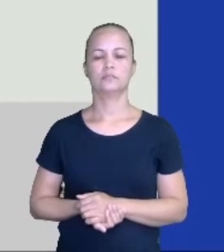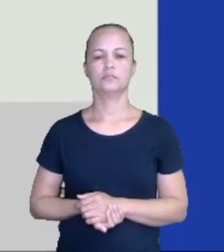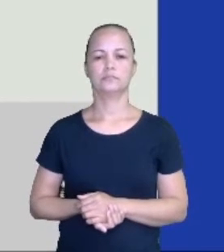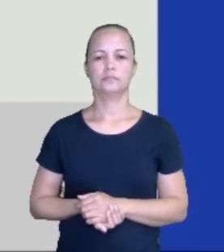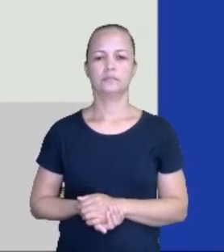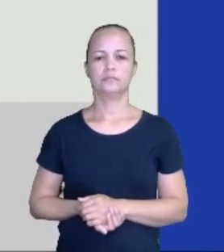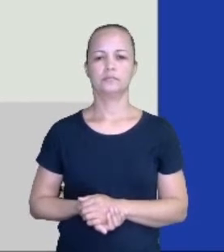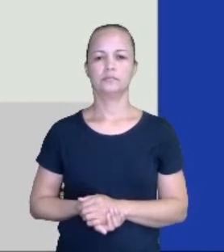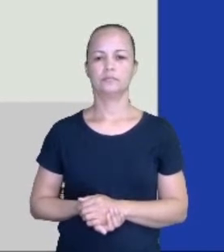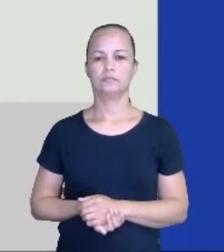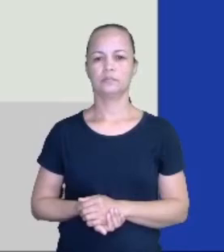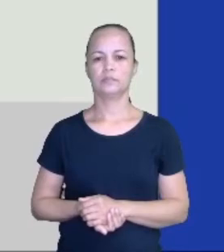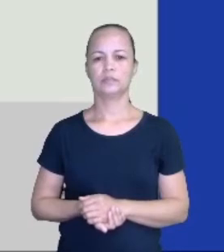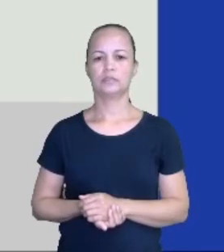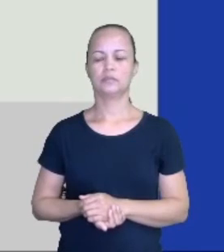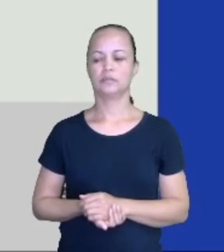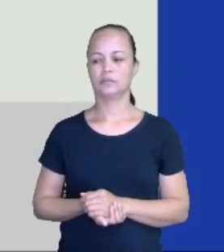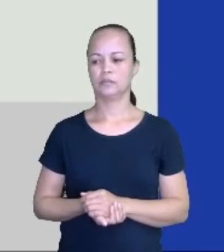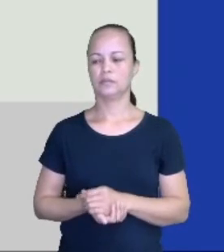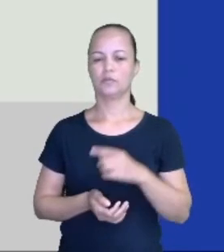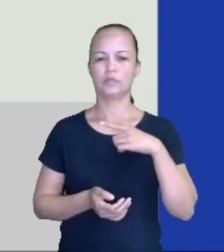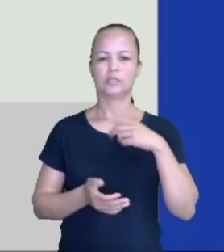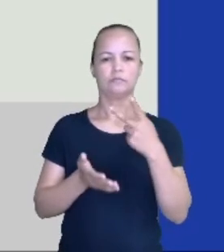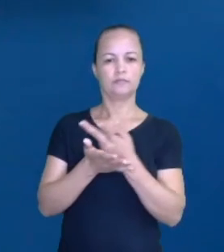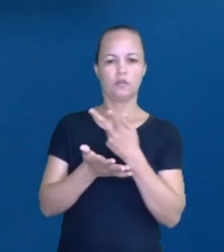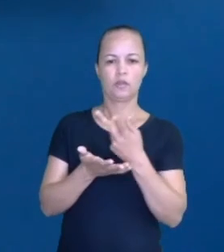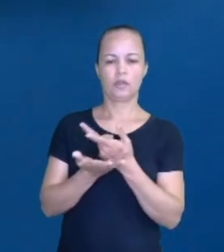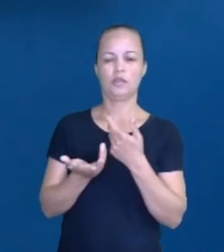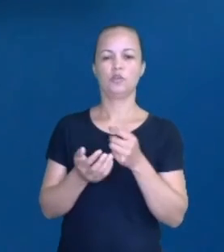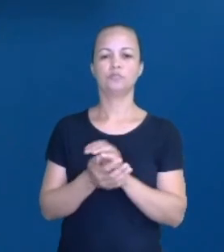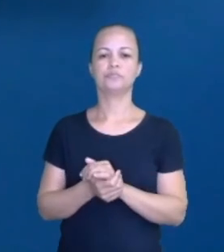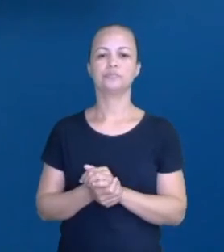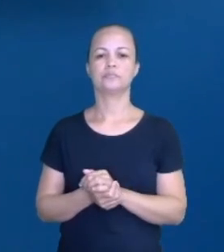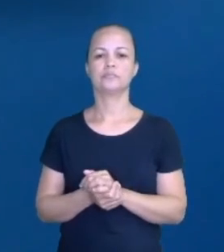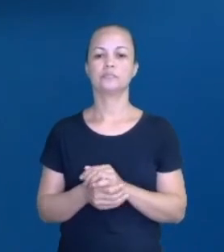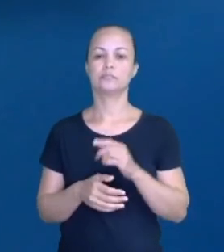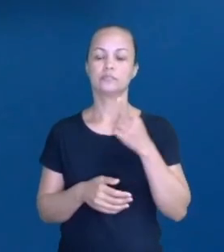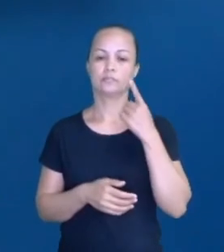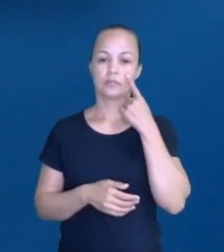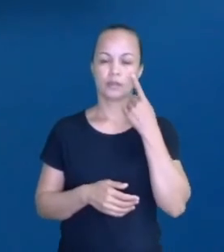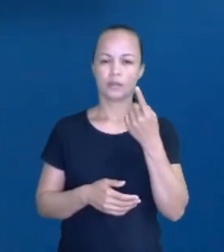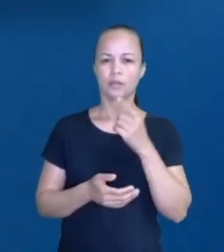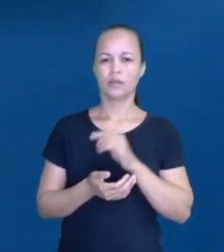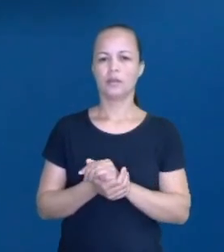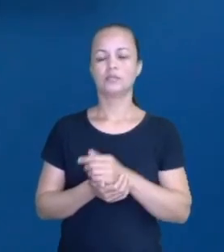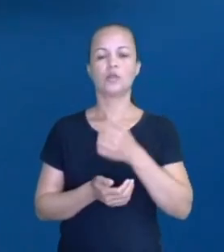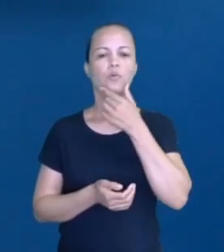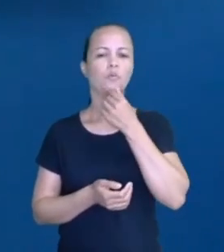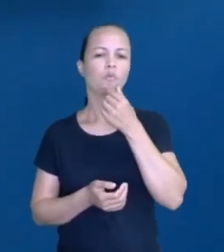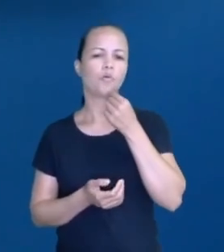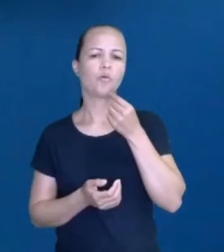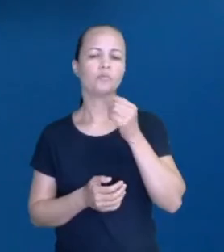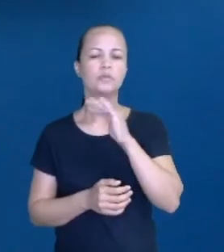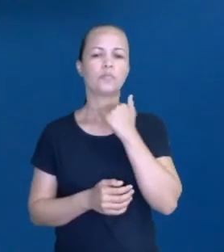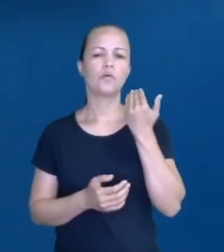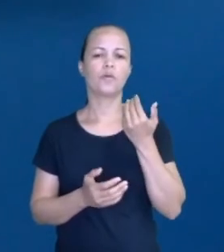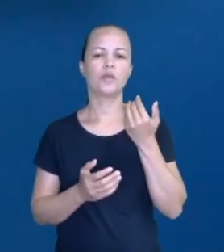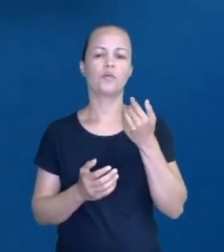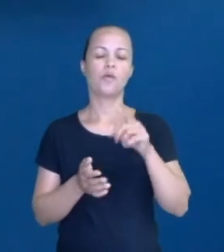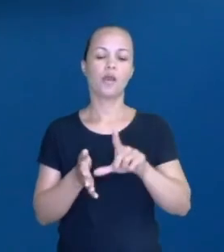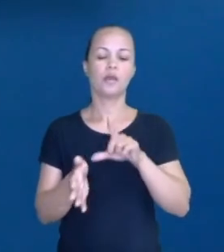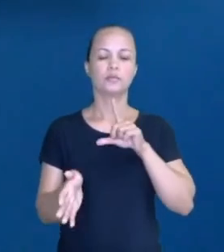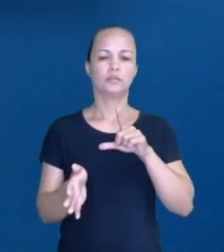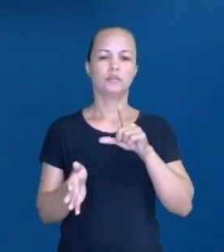Esse acento aqui foi erro de digitação. Vamos ver aqui. Então, o homem morreu antes de fazer a